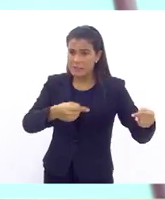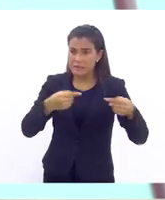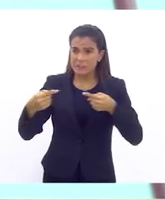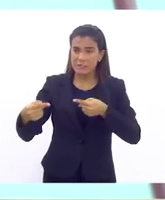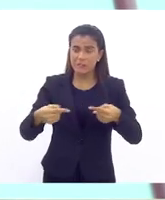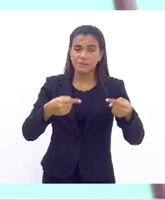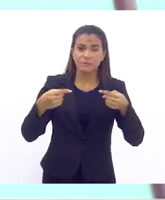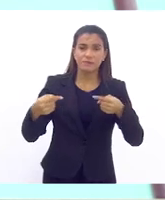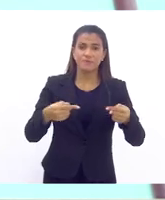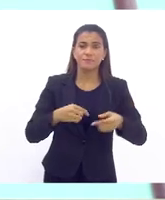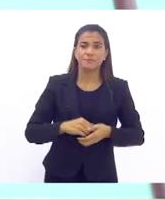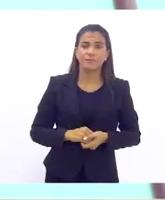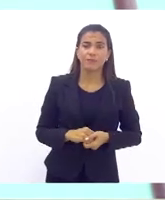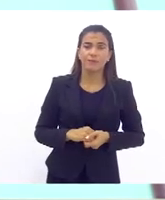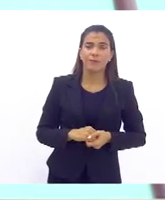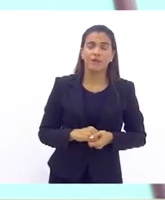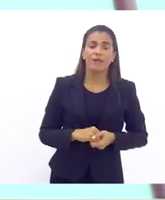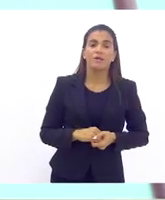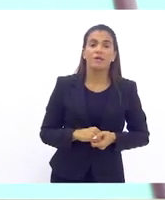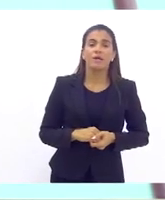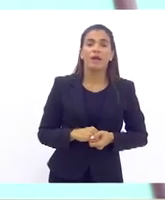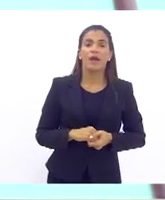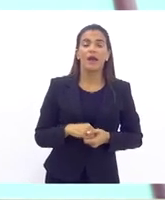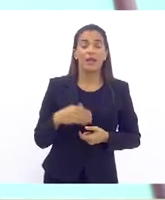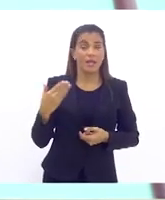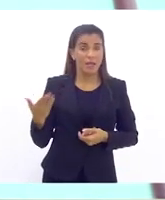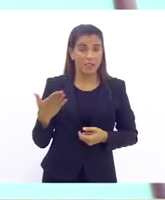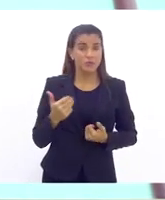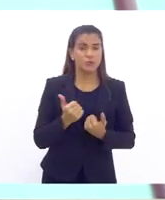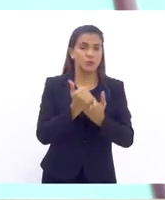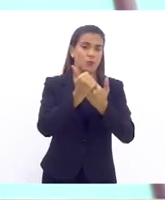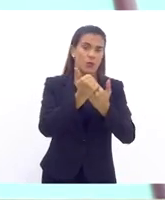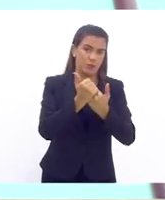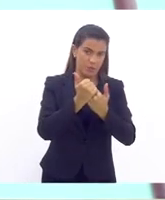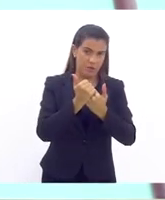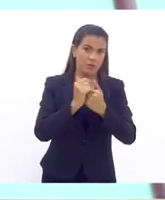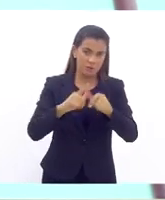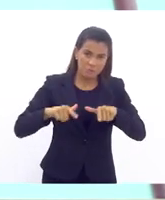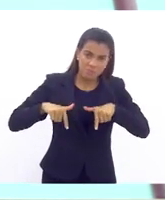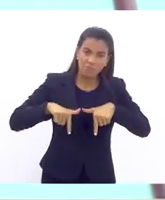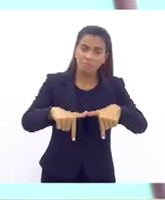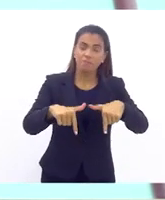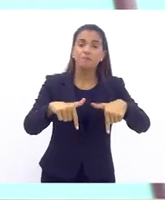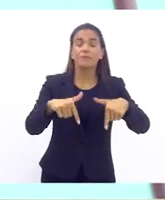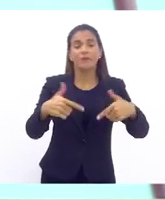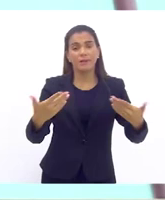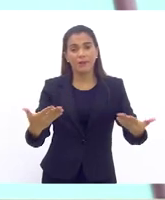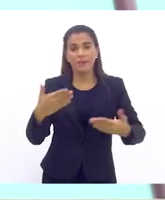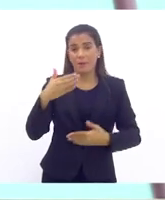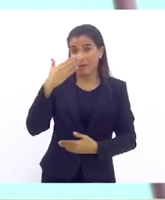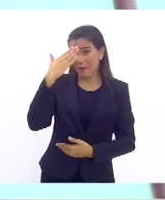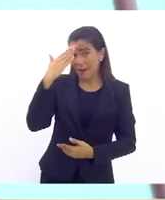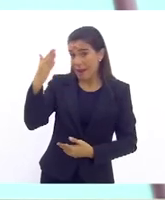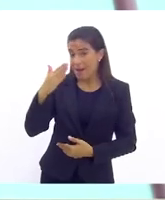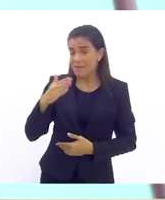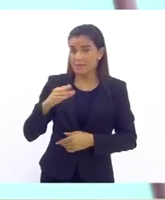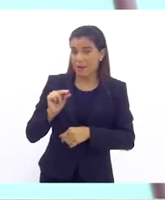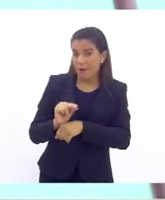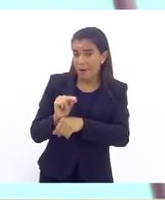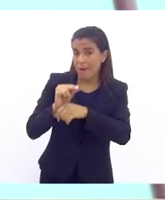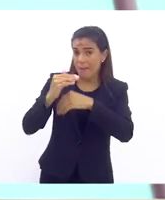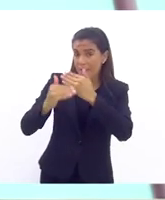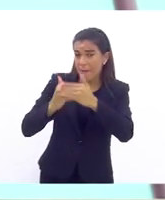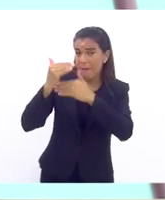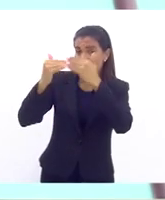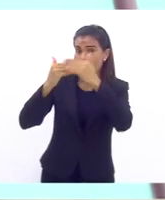então tenham com a gente essa esse suporte para execução e a Graça manutenção mundos do